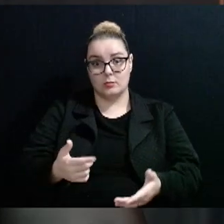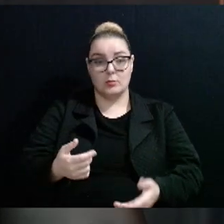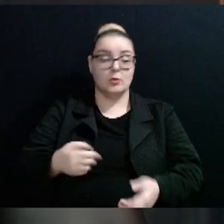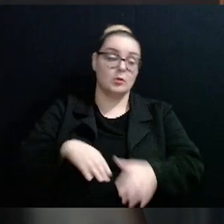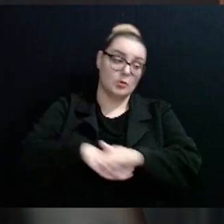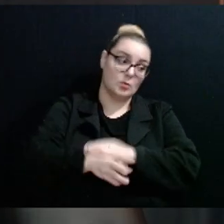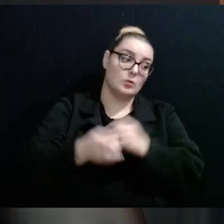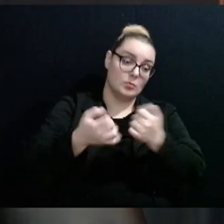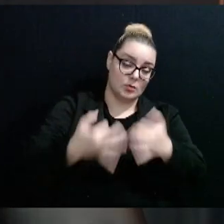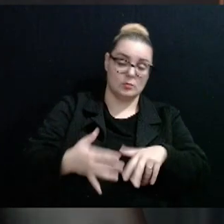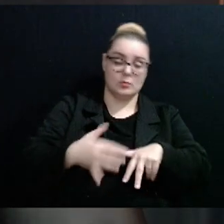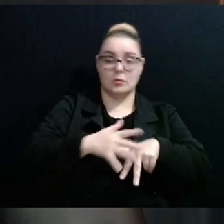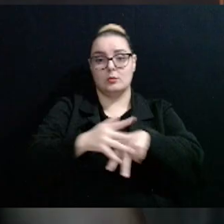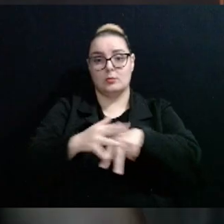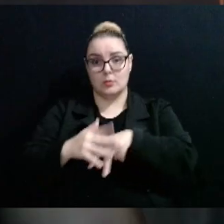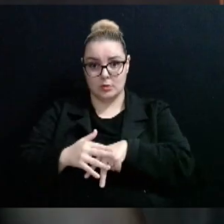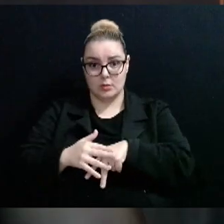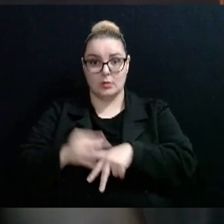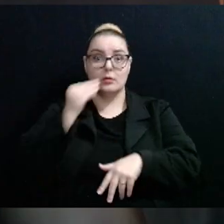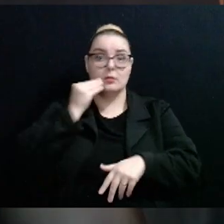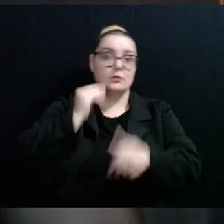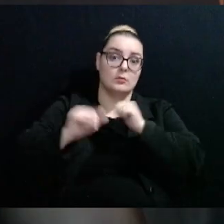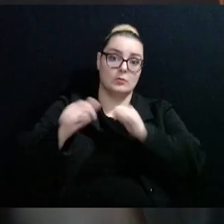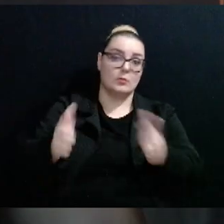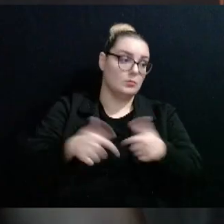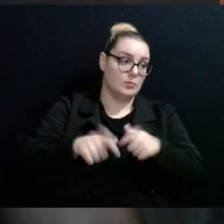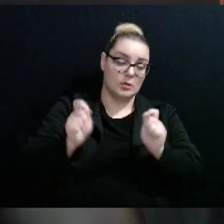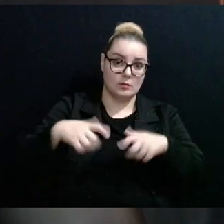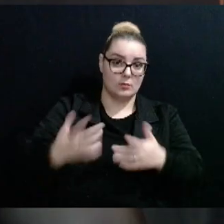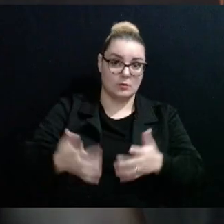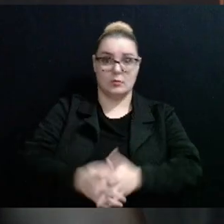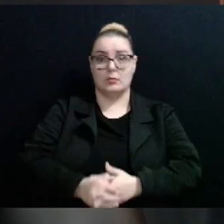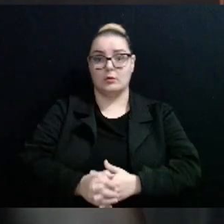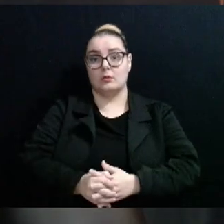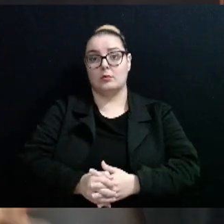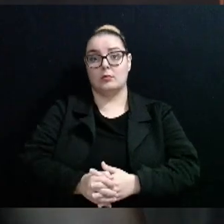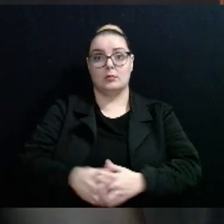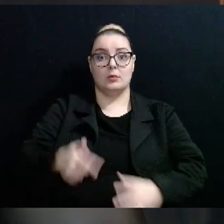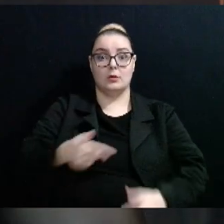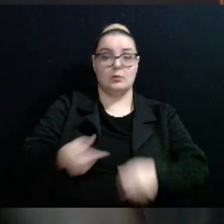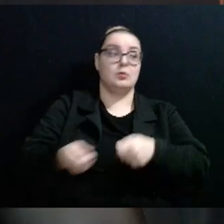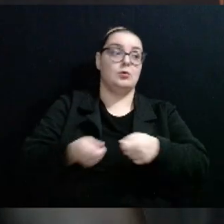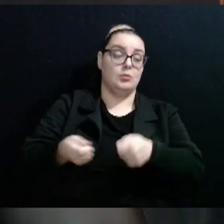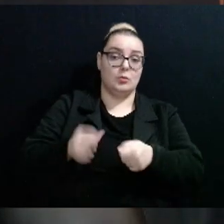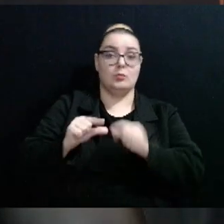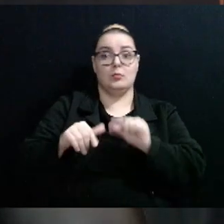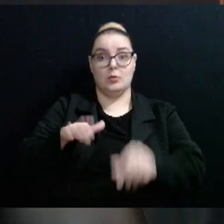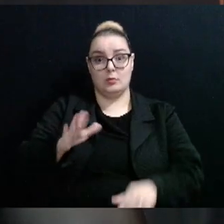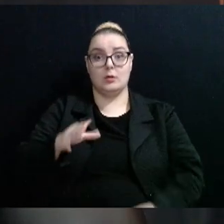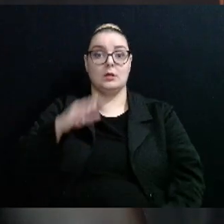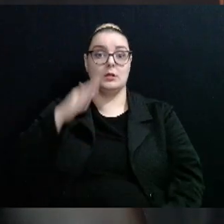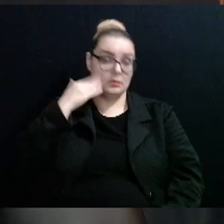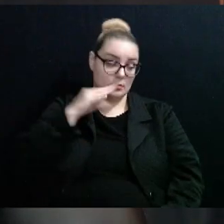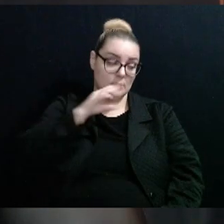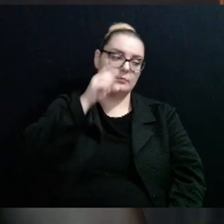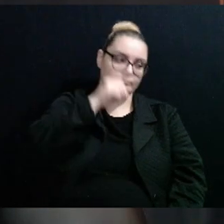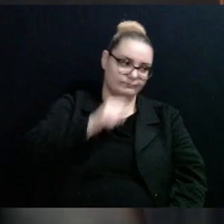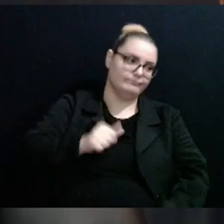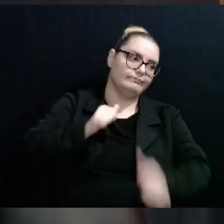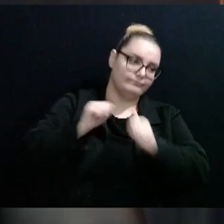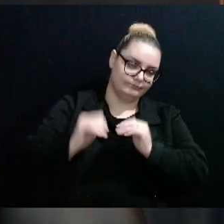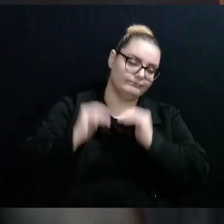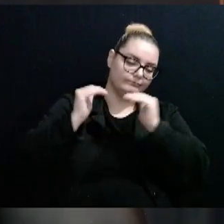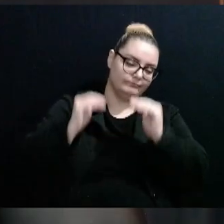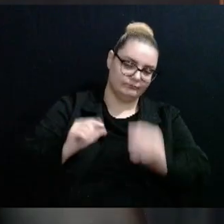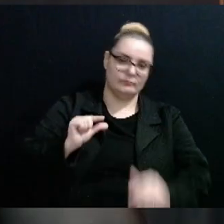é tentar beber o menos possível durante a semana, tentar segurar um pouco, porque a gente sabe que final de semana vai acabar abusando um pouquinho mais,